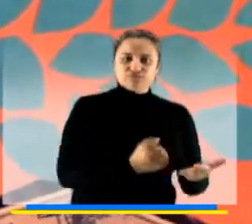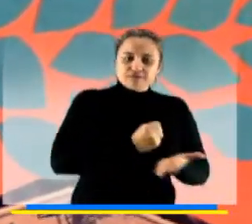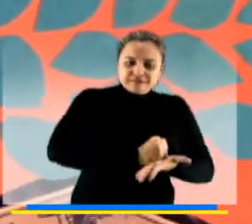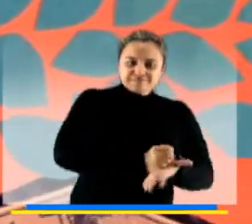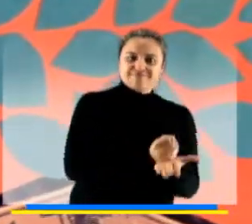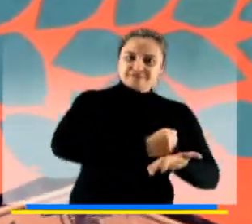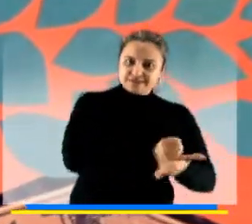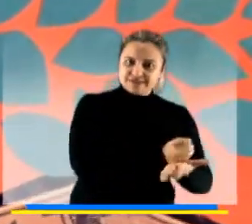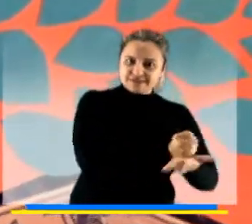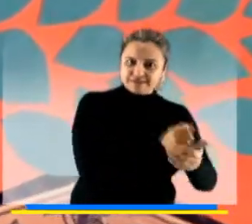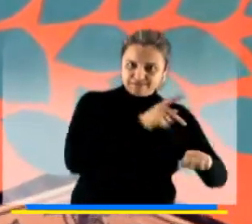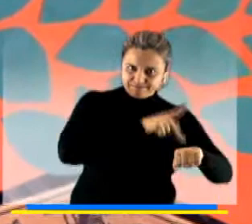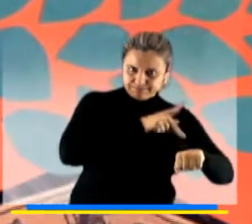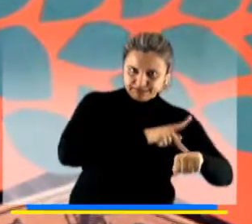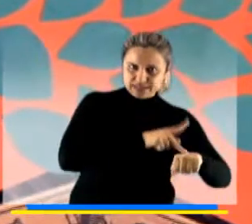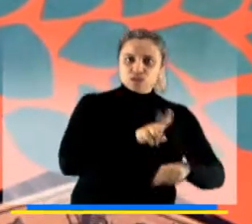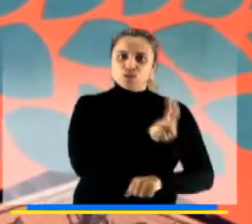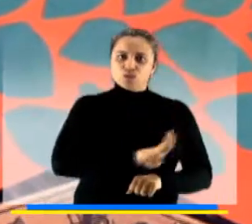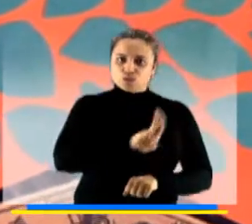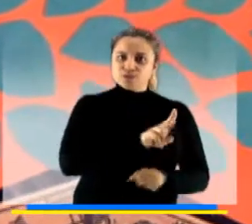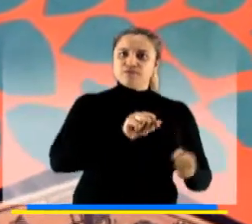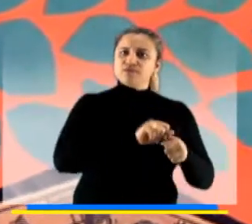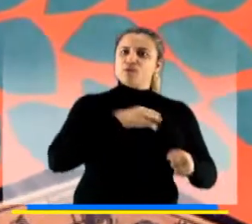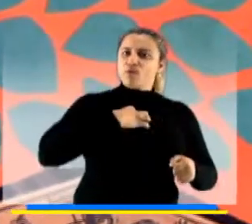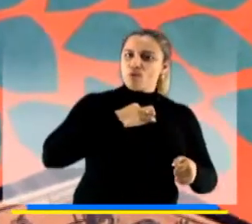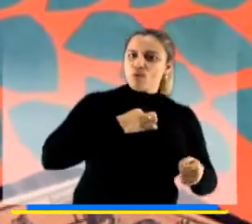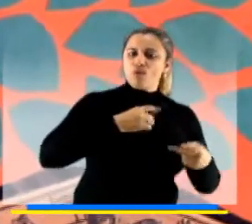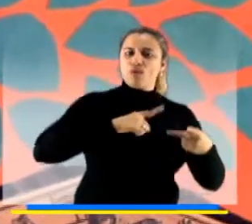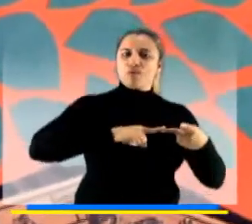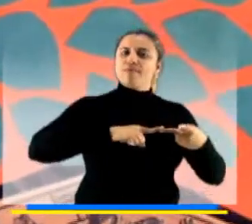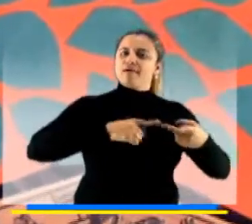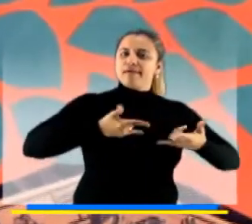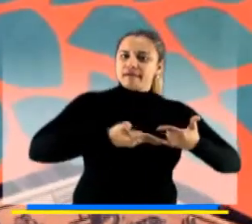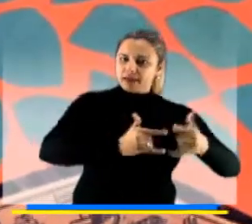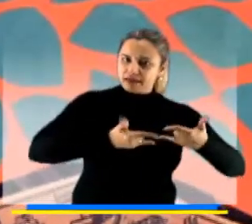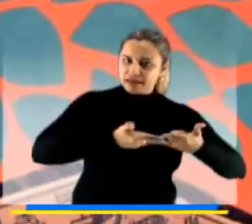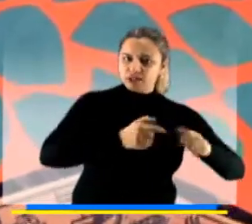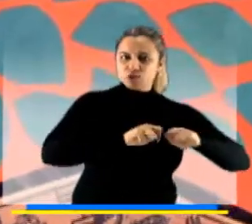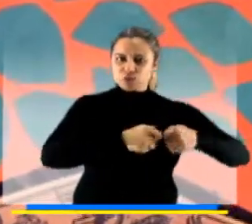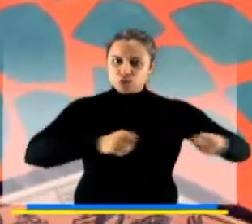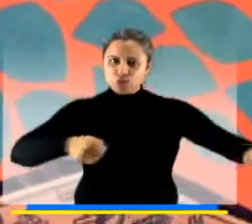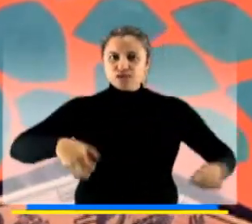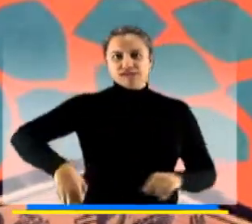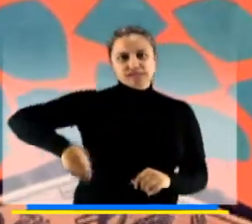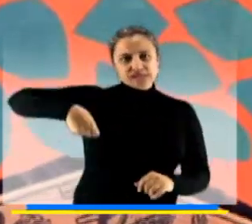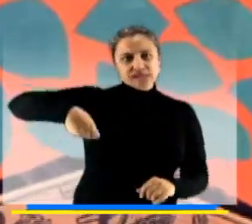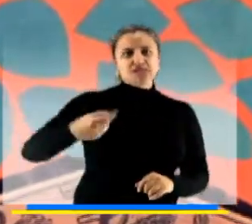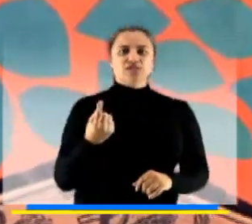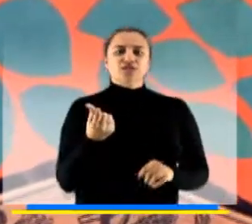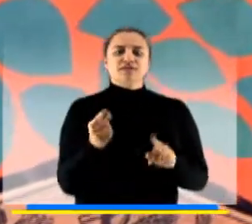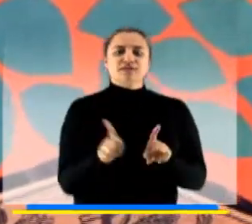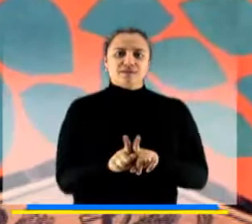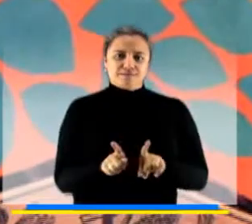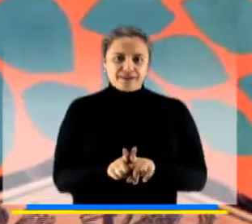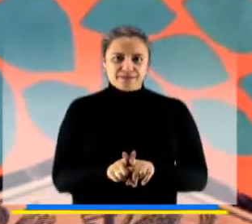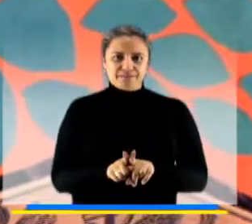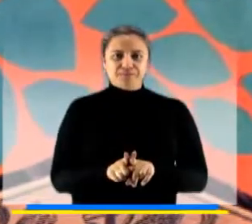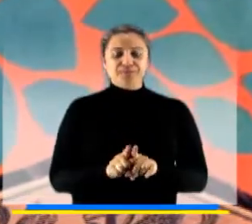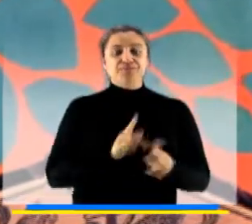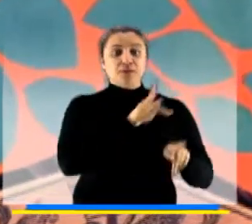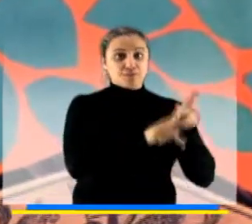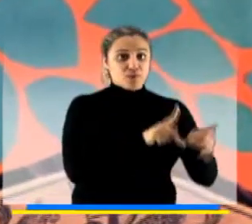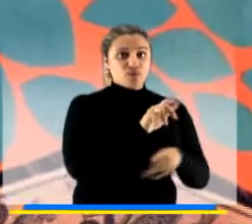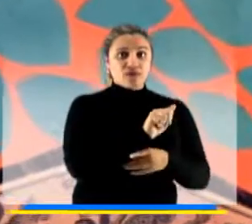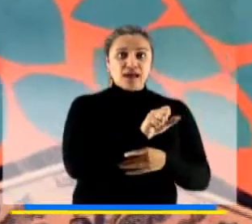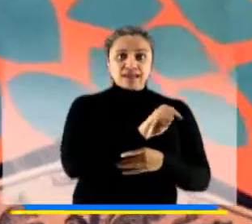pedras, sendo utilizado para fazer roupas, redes, cordas, cestas e até dinheiro. Os